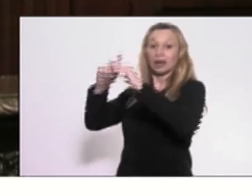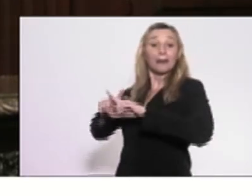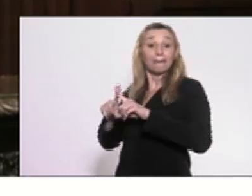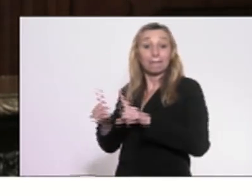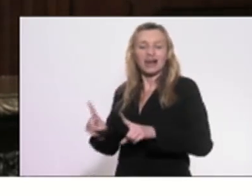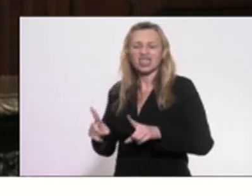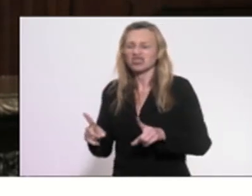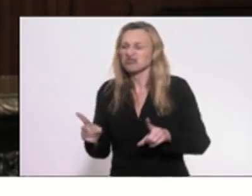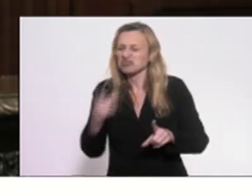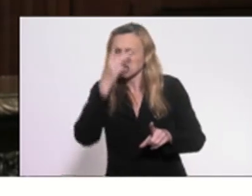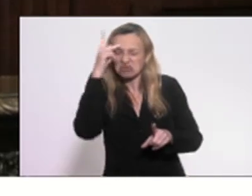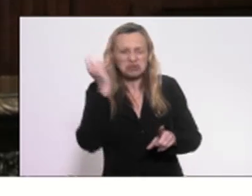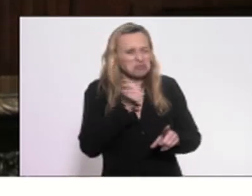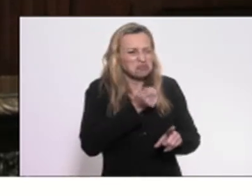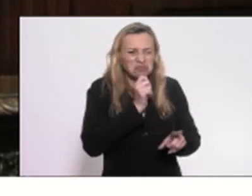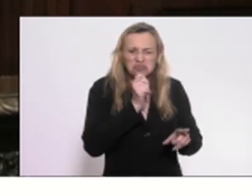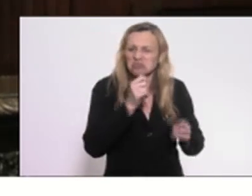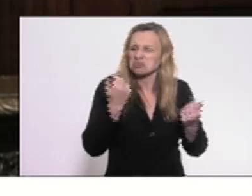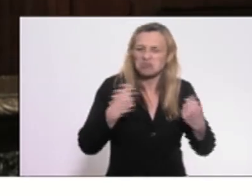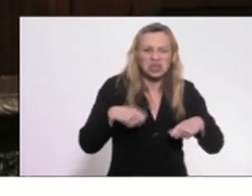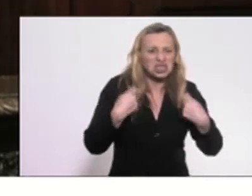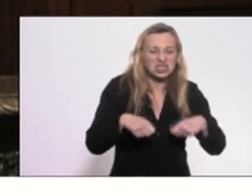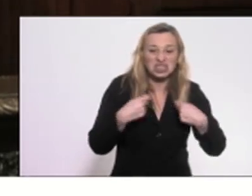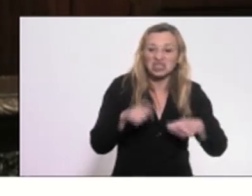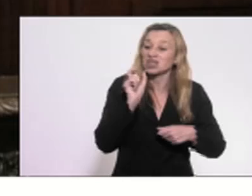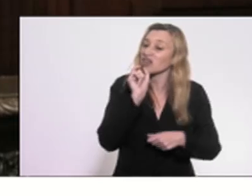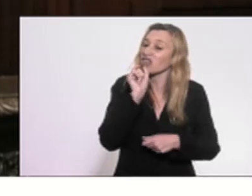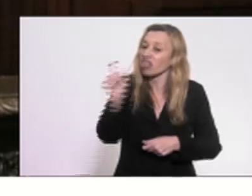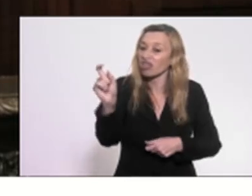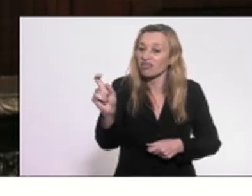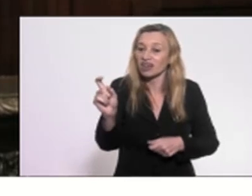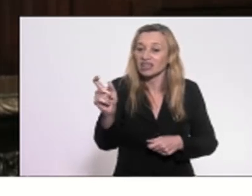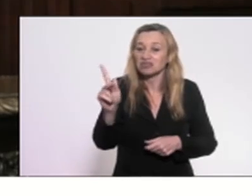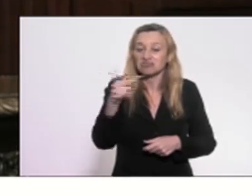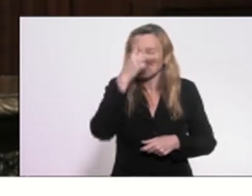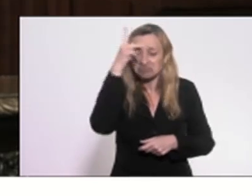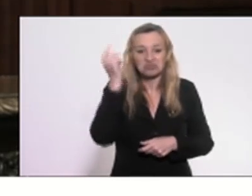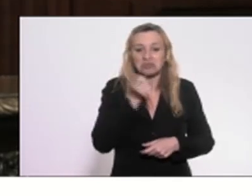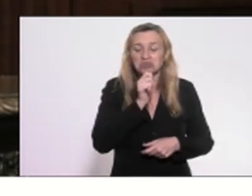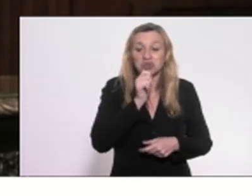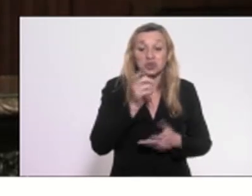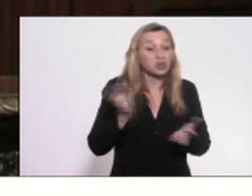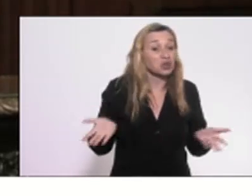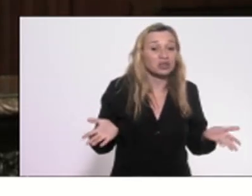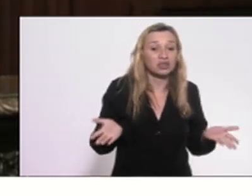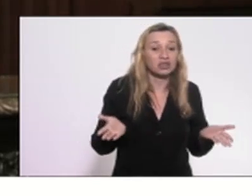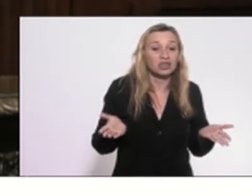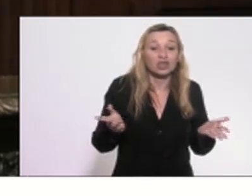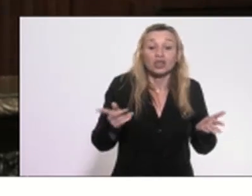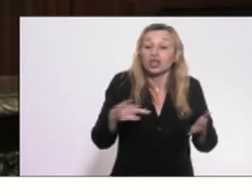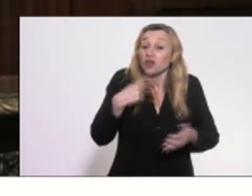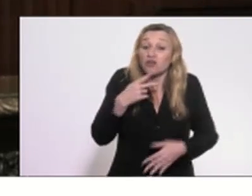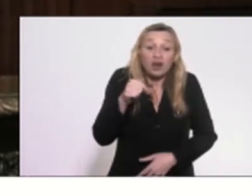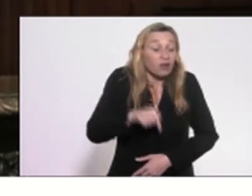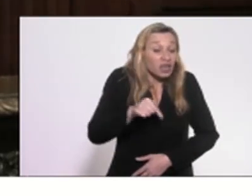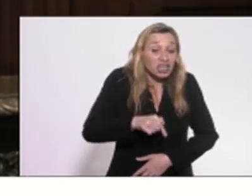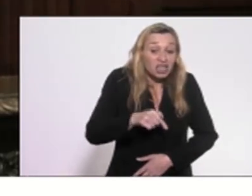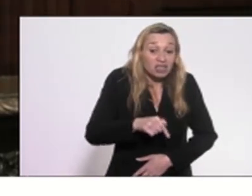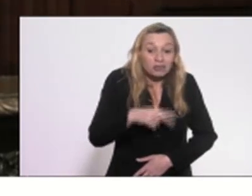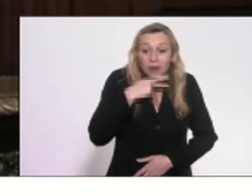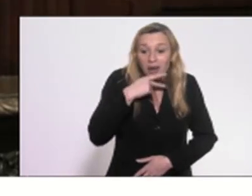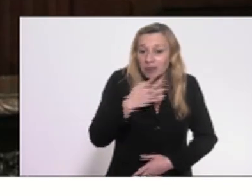ninguém precisa insultar ninguém. É aquilo que eu coloco aqui para o